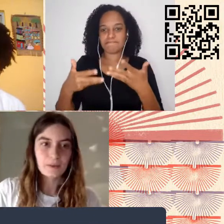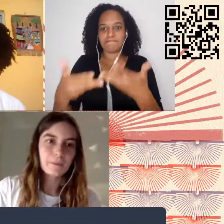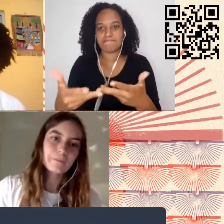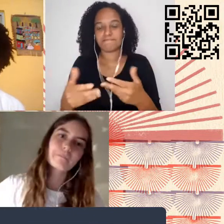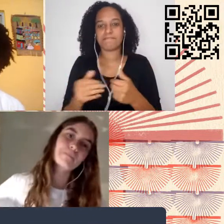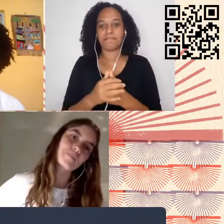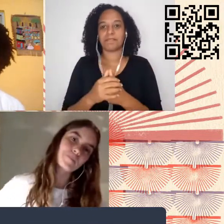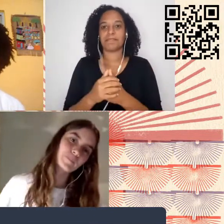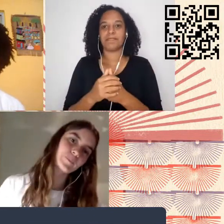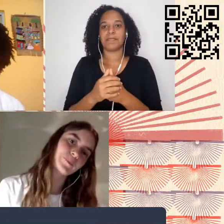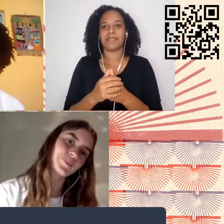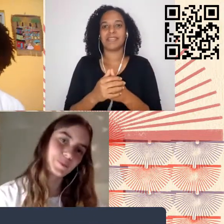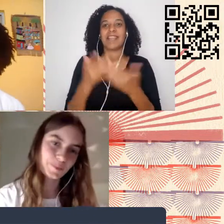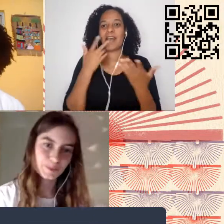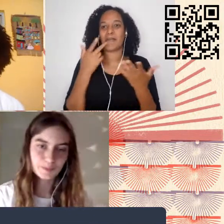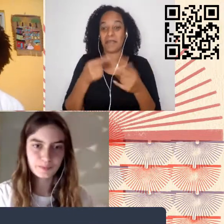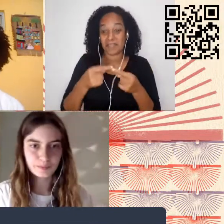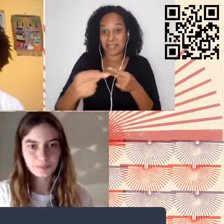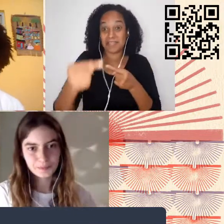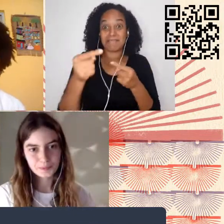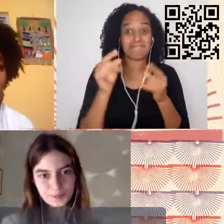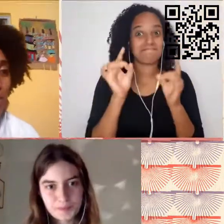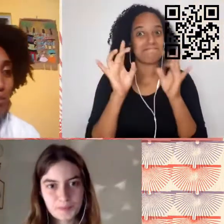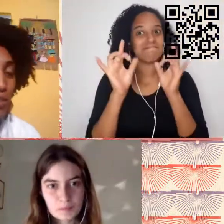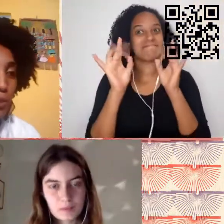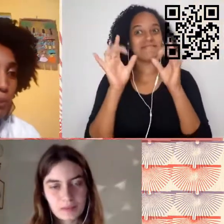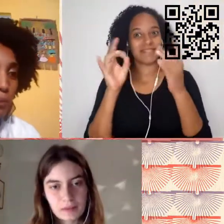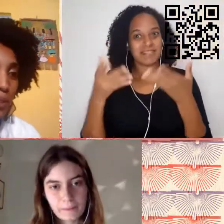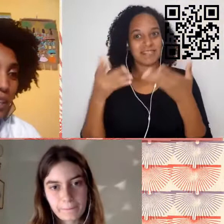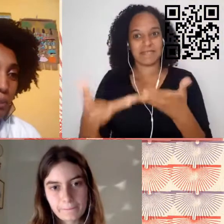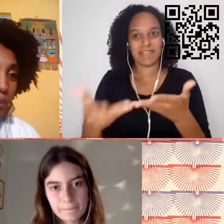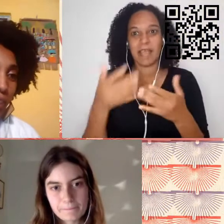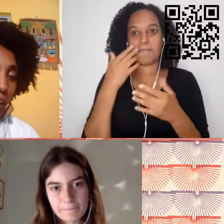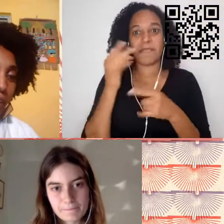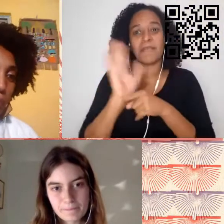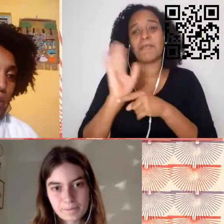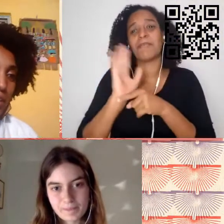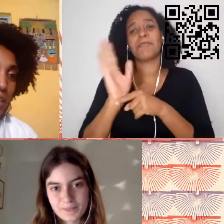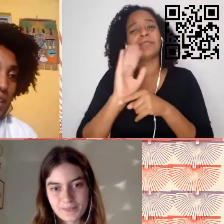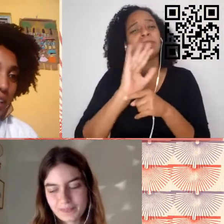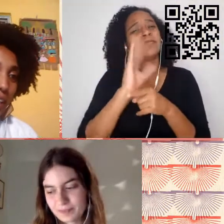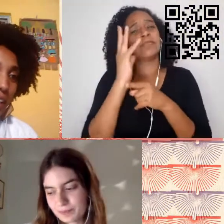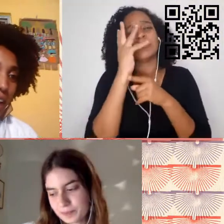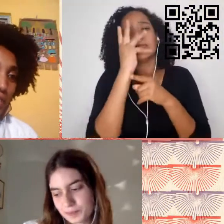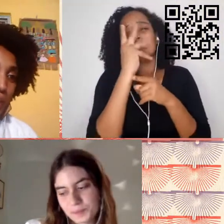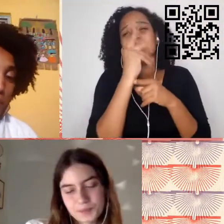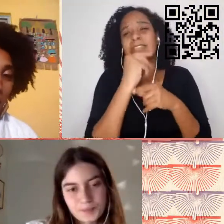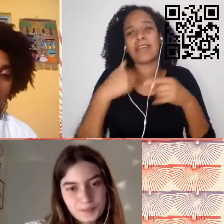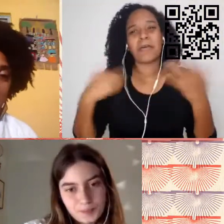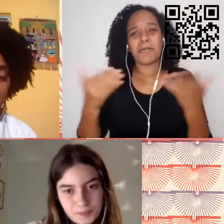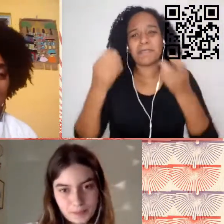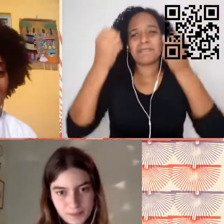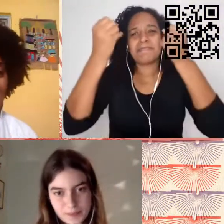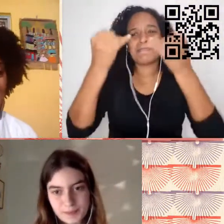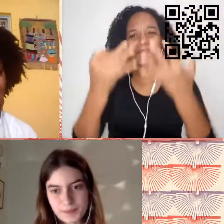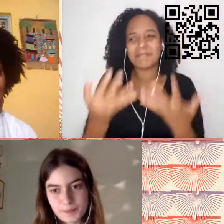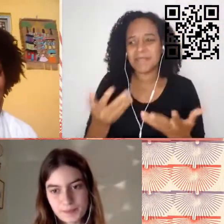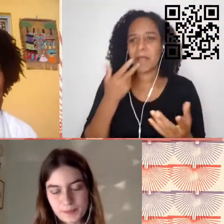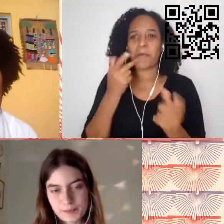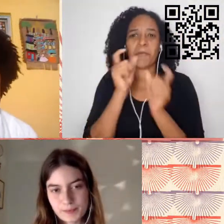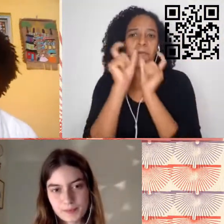por participar dessa semana tão incrível. Depois desse vídeo super bonito para falar da poesia, né, da arte da palavra.